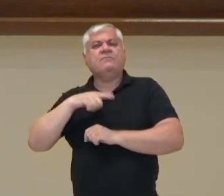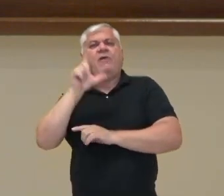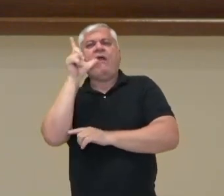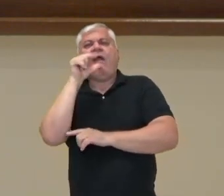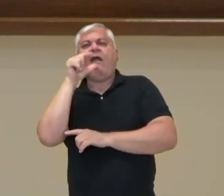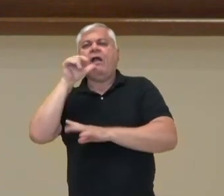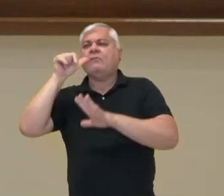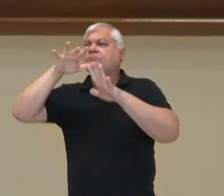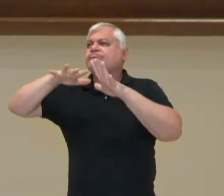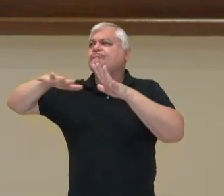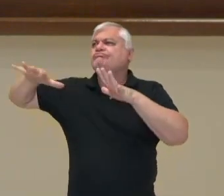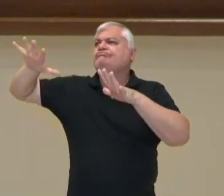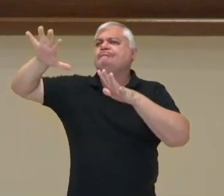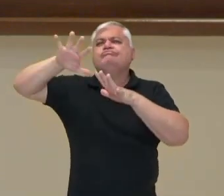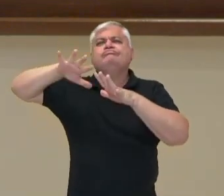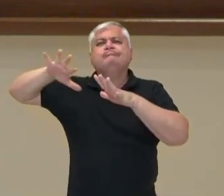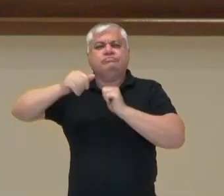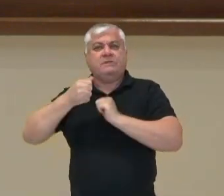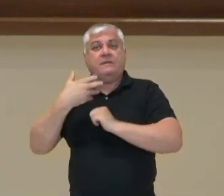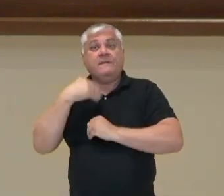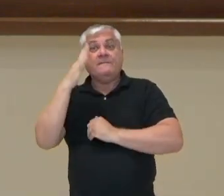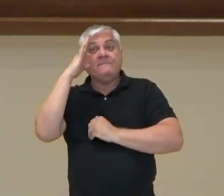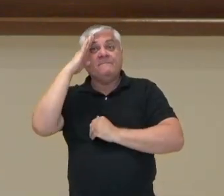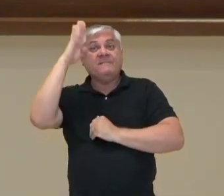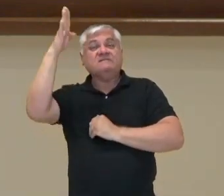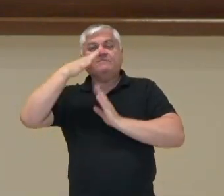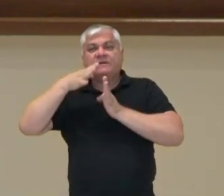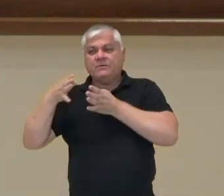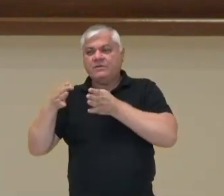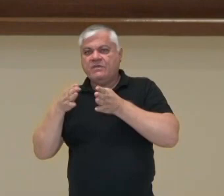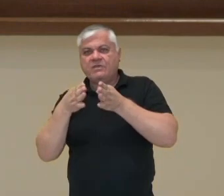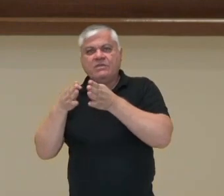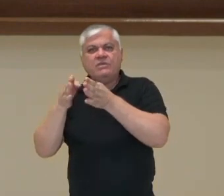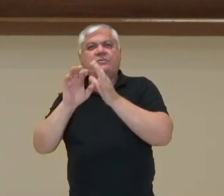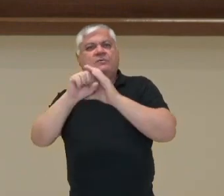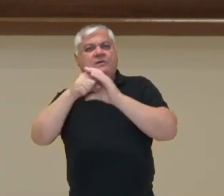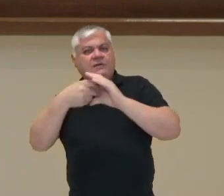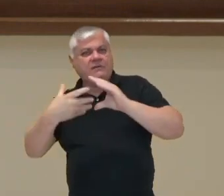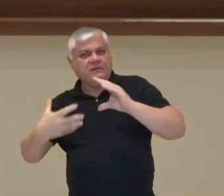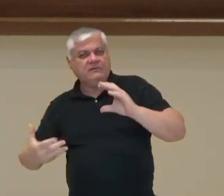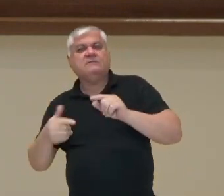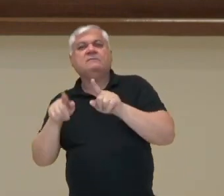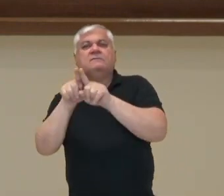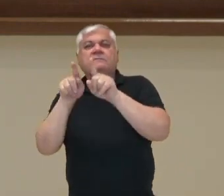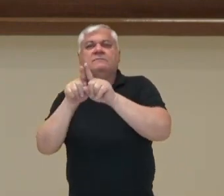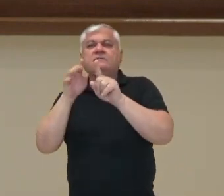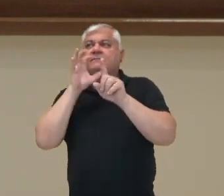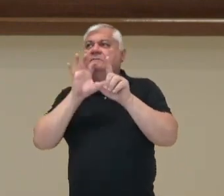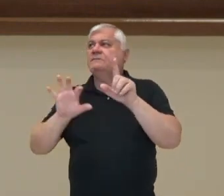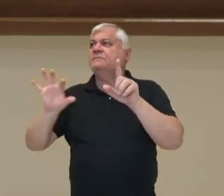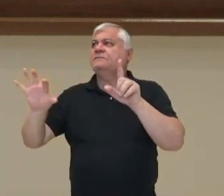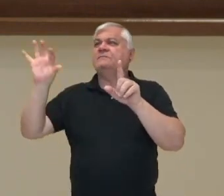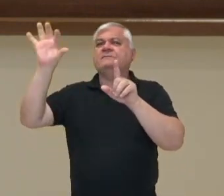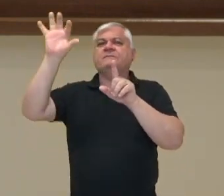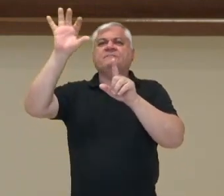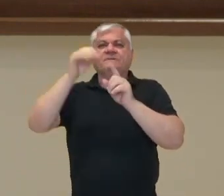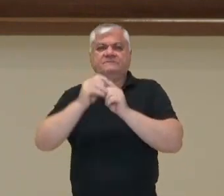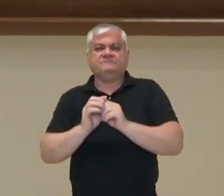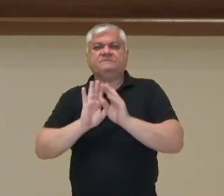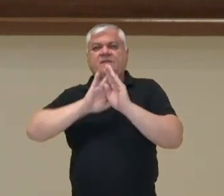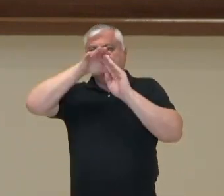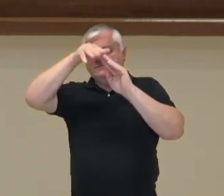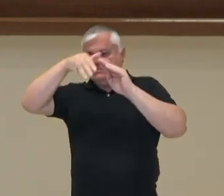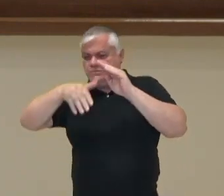por exemplo, os principais rios e suas características, as regiões hidrográficas, as